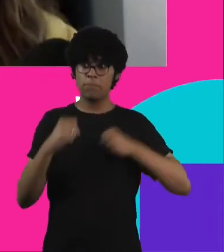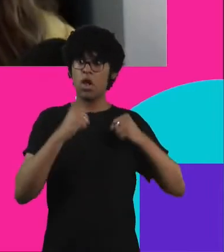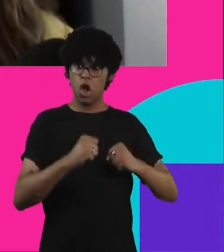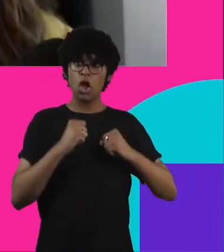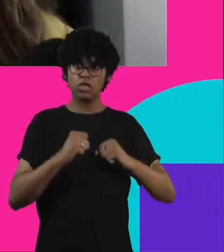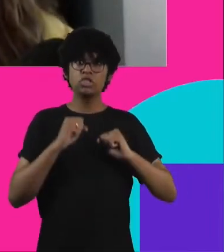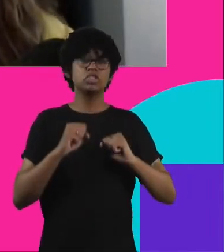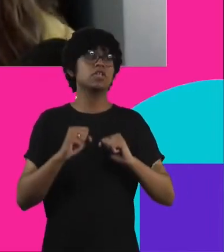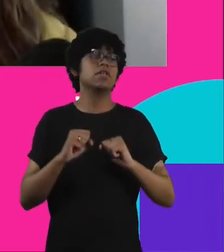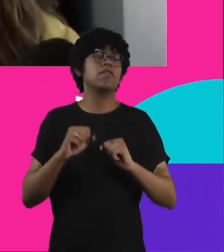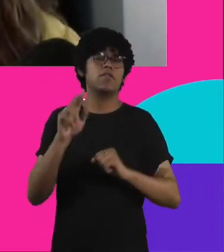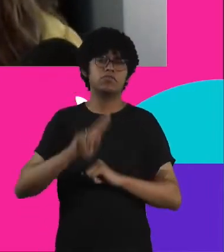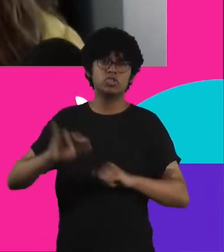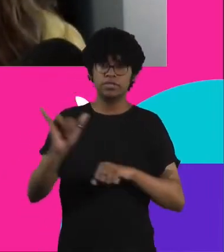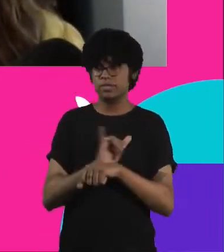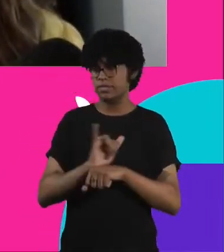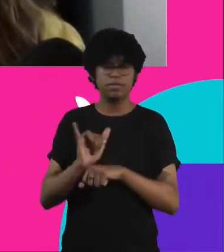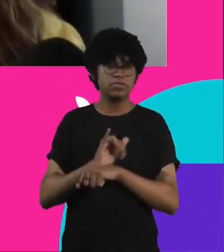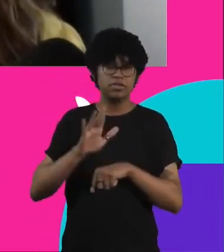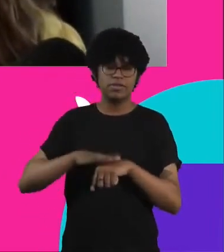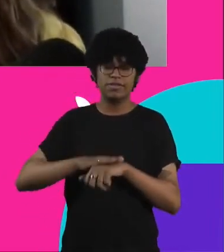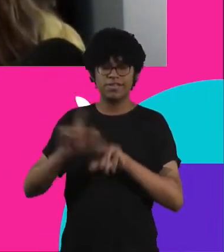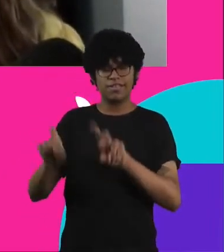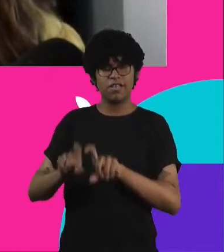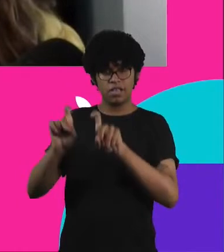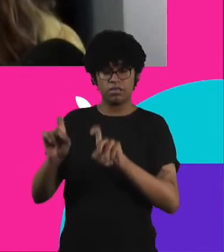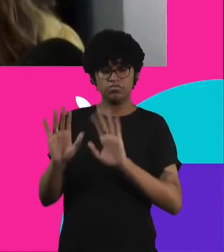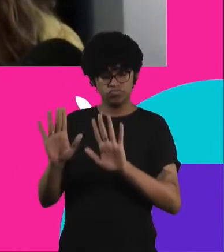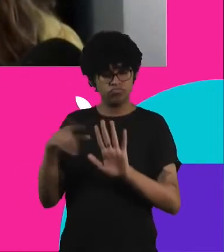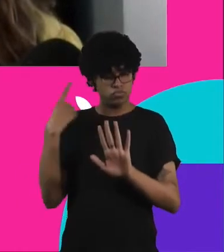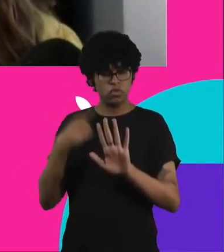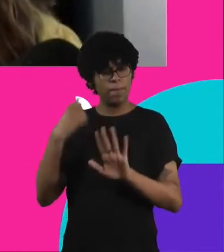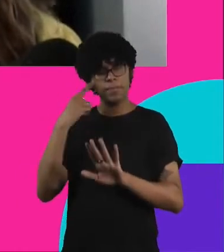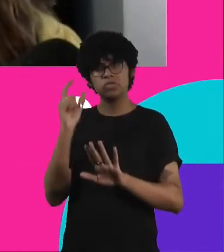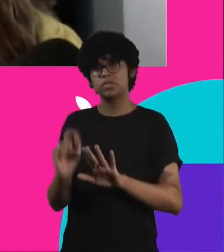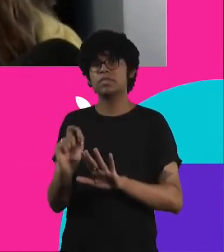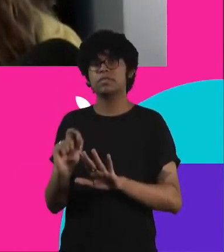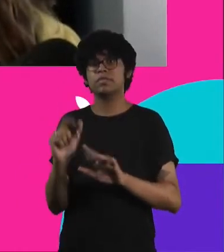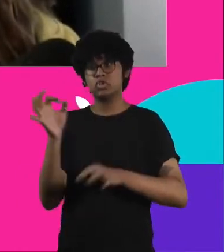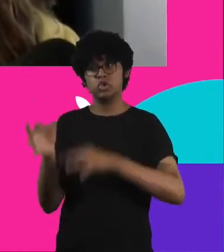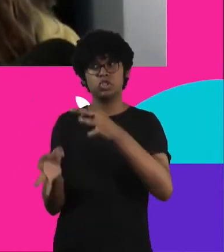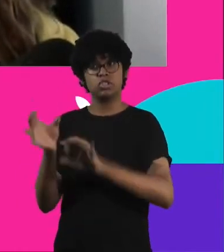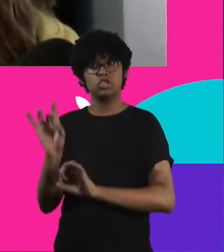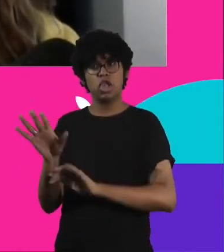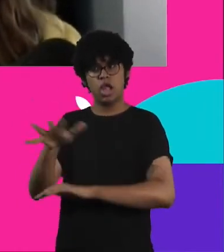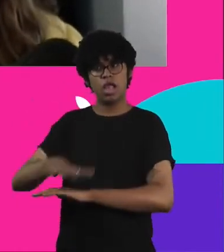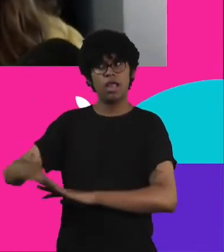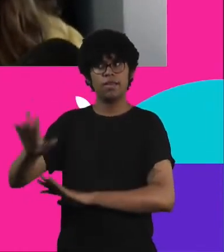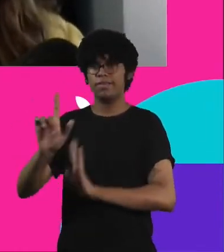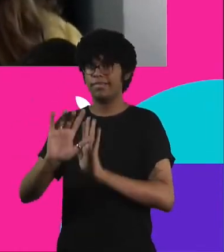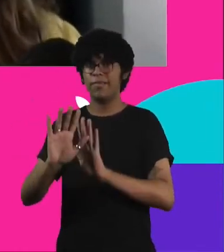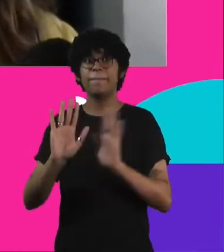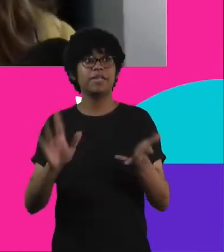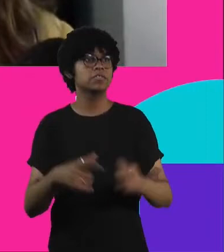para automatizar processos, é importante a gente levar em consideração que não apenas o judiciário está utilizando esse processo todo,